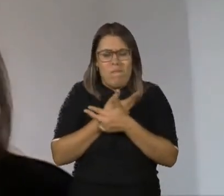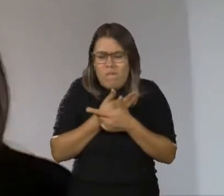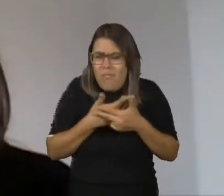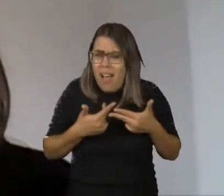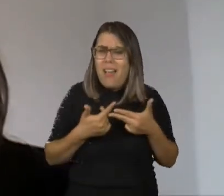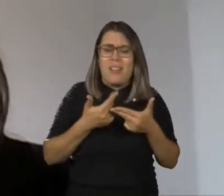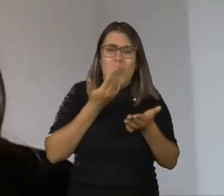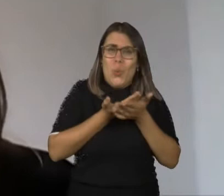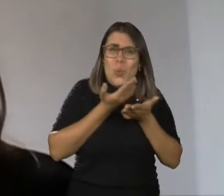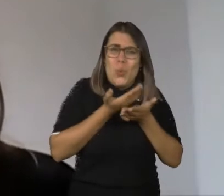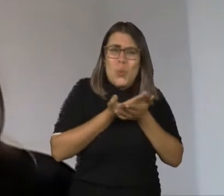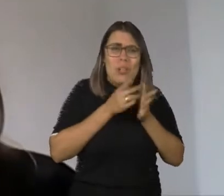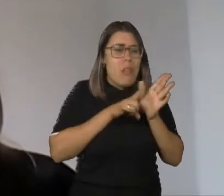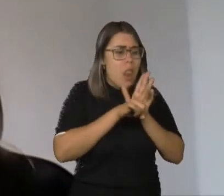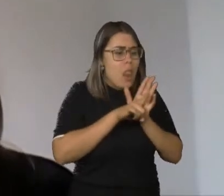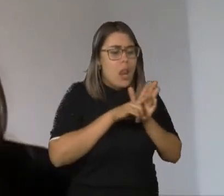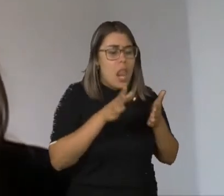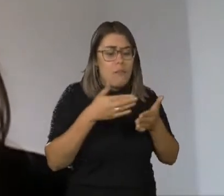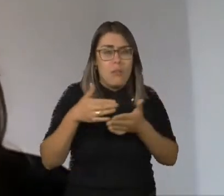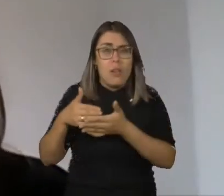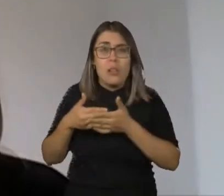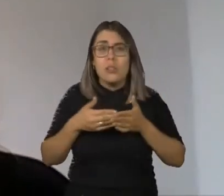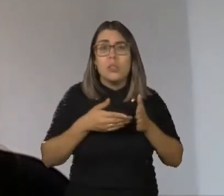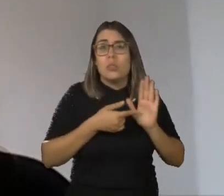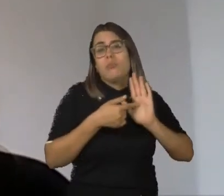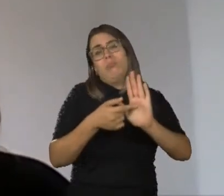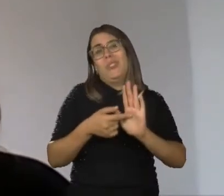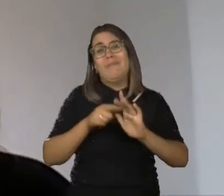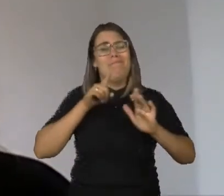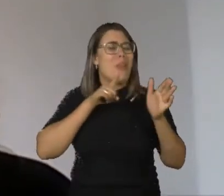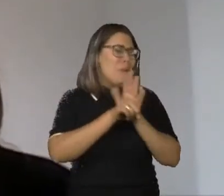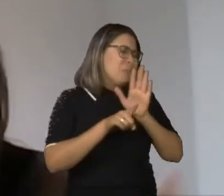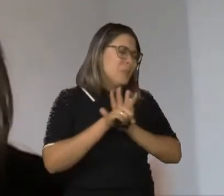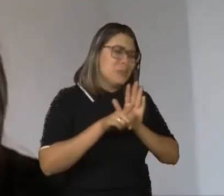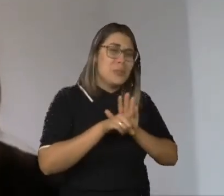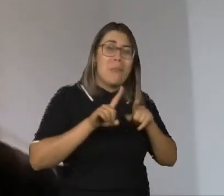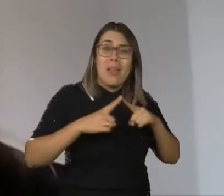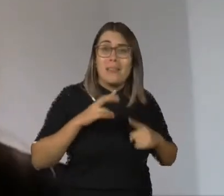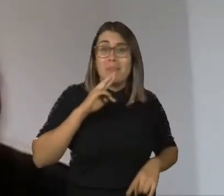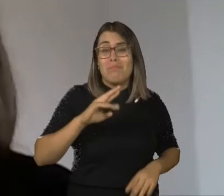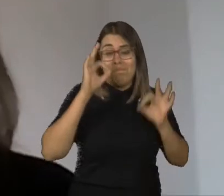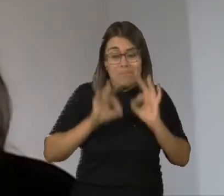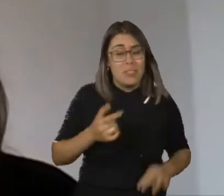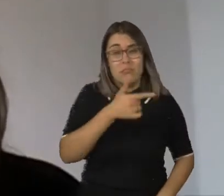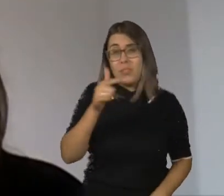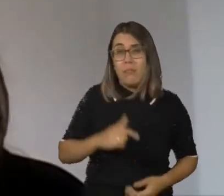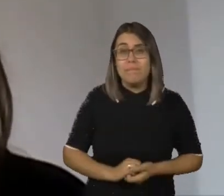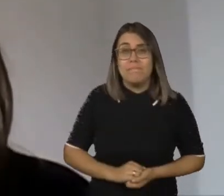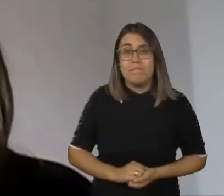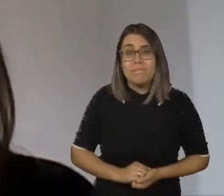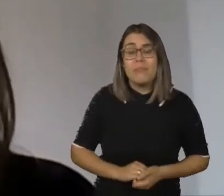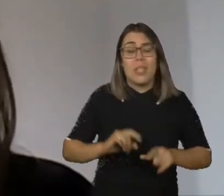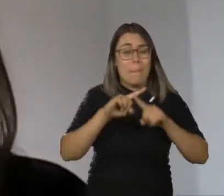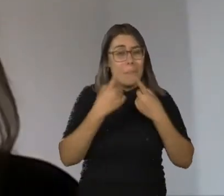ainda está produzindo. Há muitos questionamentos nesse sentido. Mas, o que eu gostaria de compartilhar com vocês é que